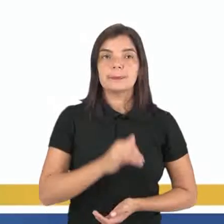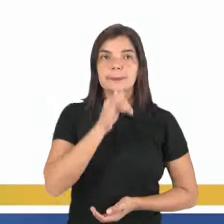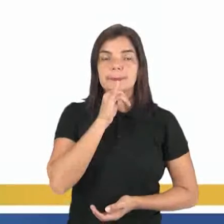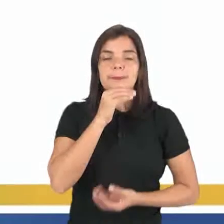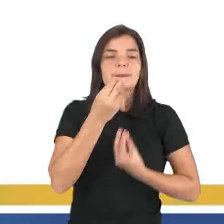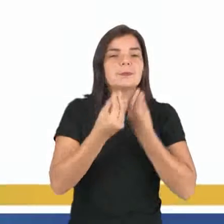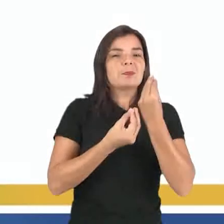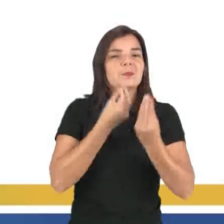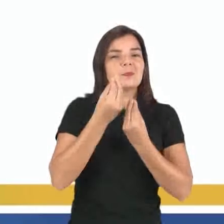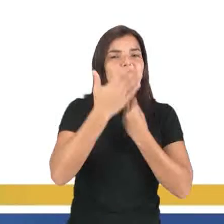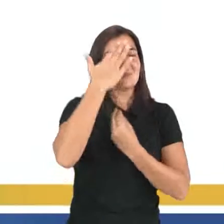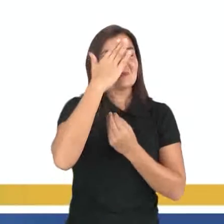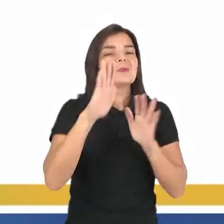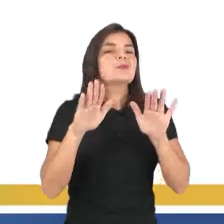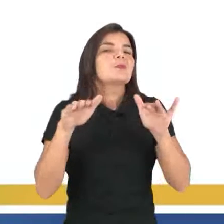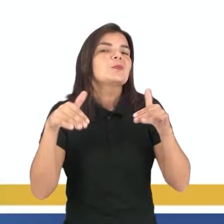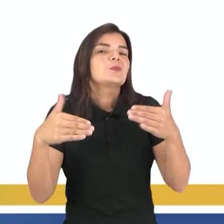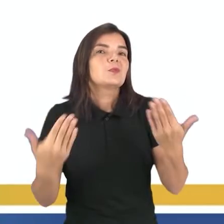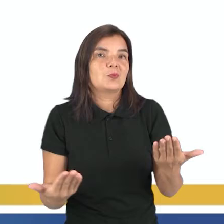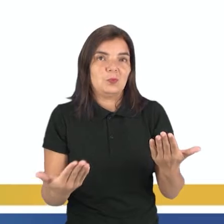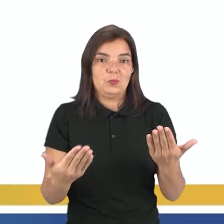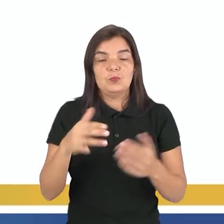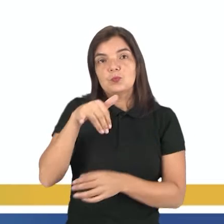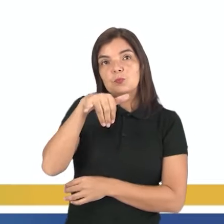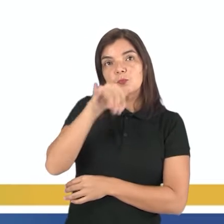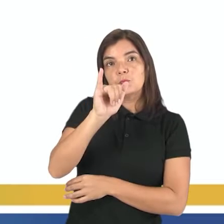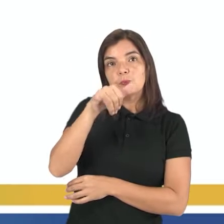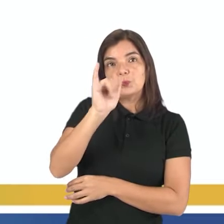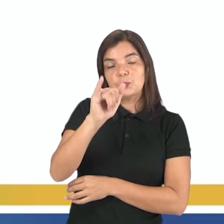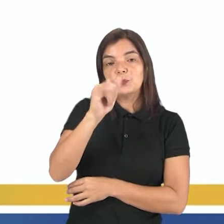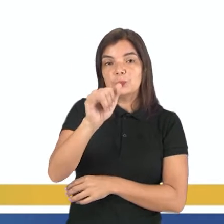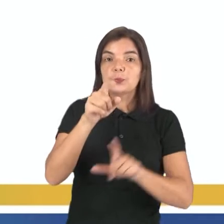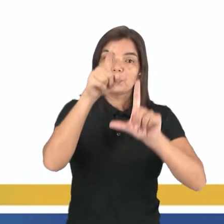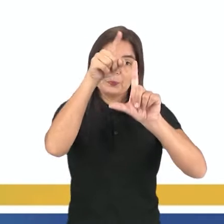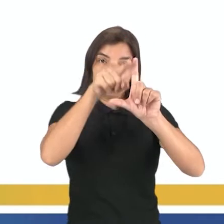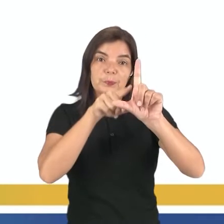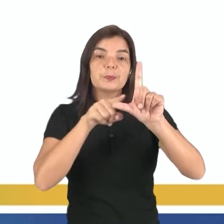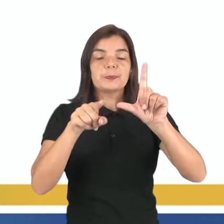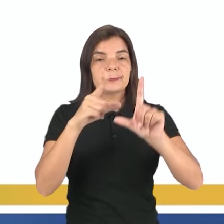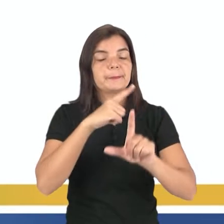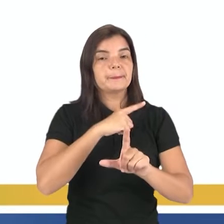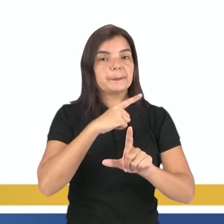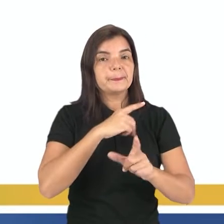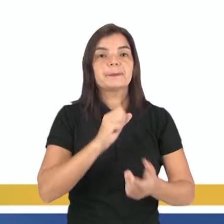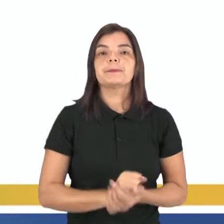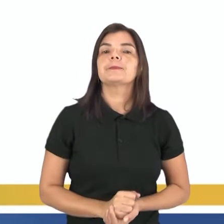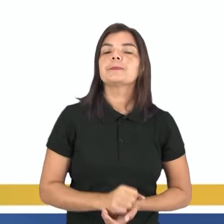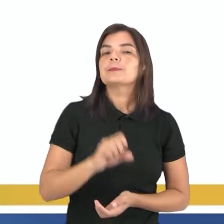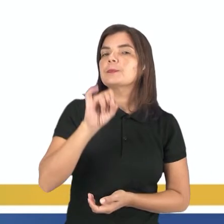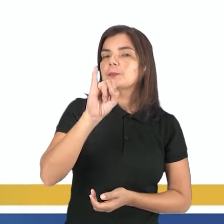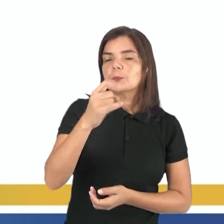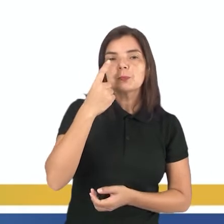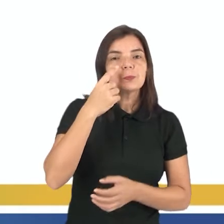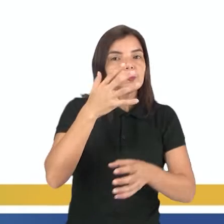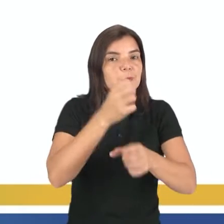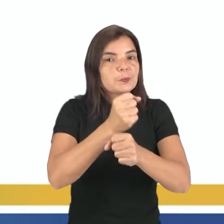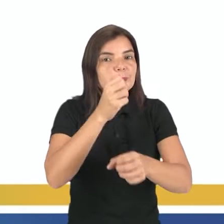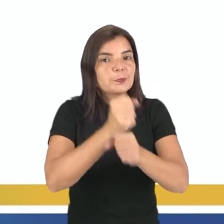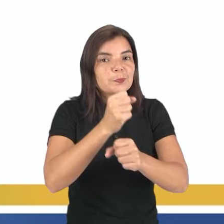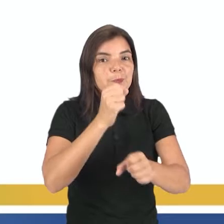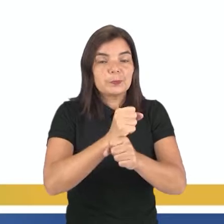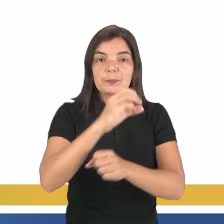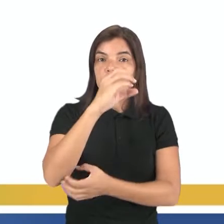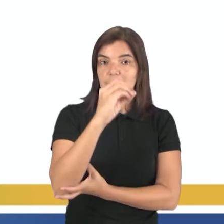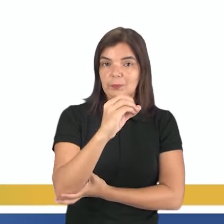Como é que a gente faz para saber qual é a intersecção com o eixo y que o gráfico de uma função afim vai ter? Basta a gente calcular a imagem